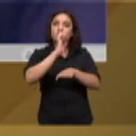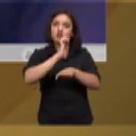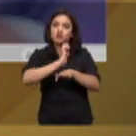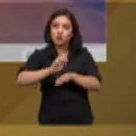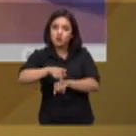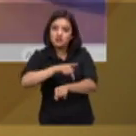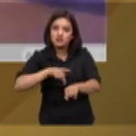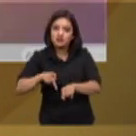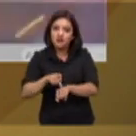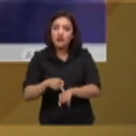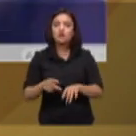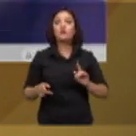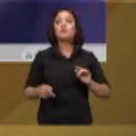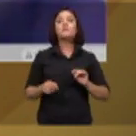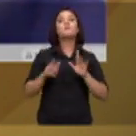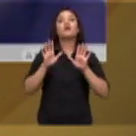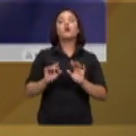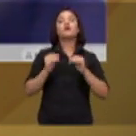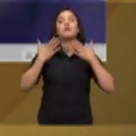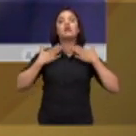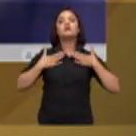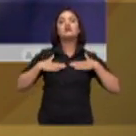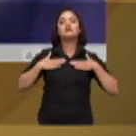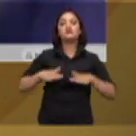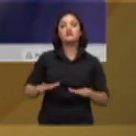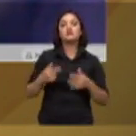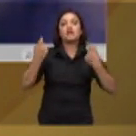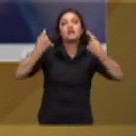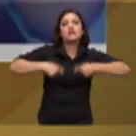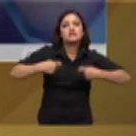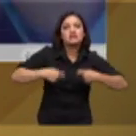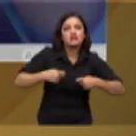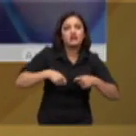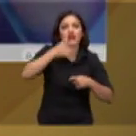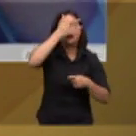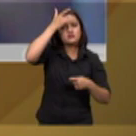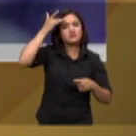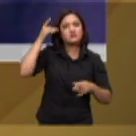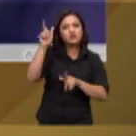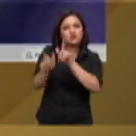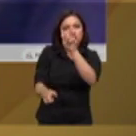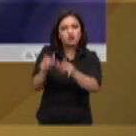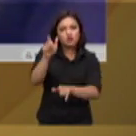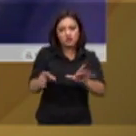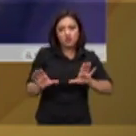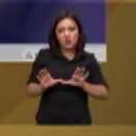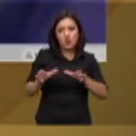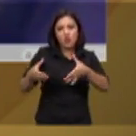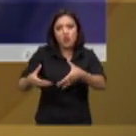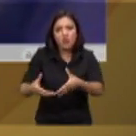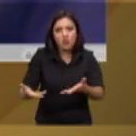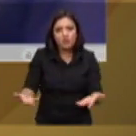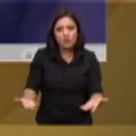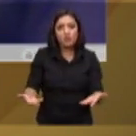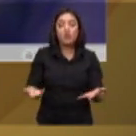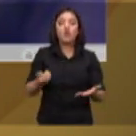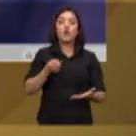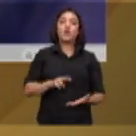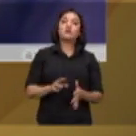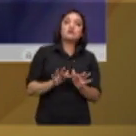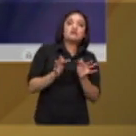para satisfazer necessidades essenciais ou secundárias da coletividade ou